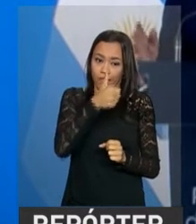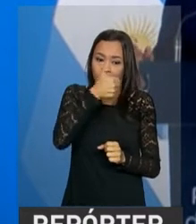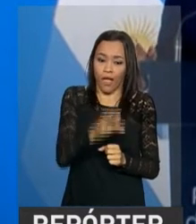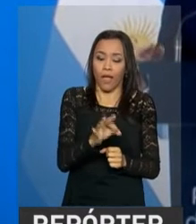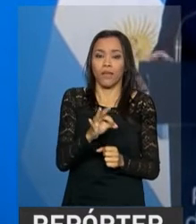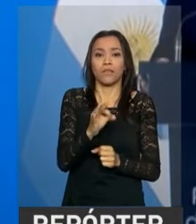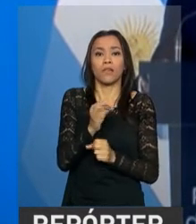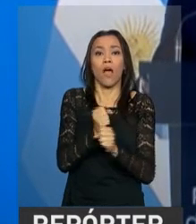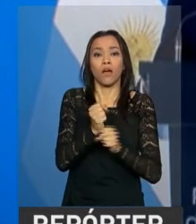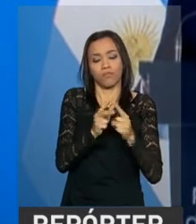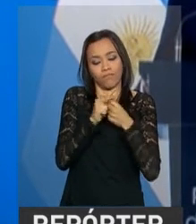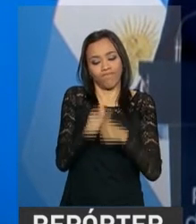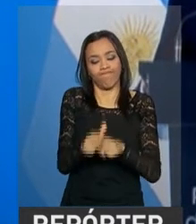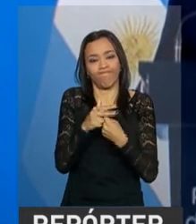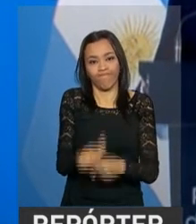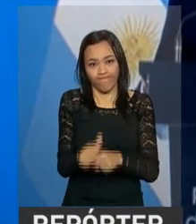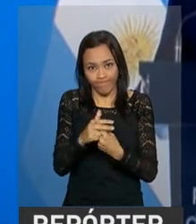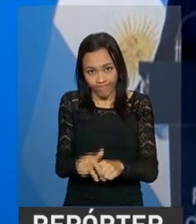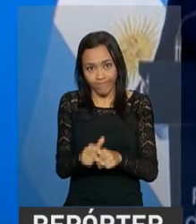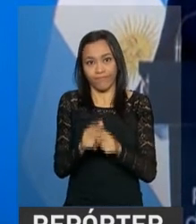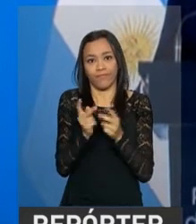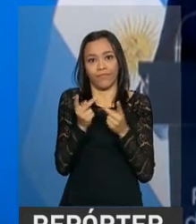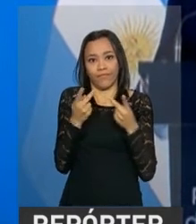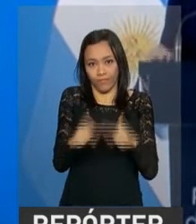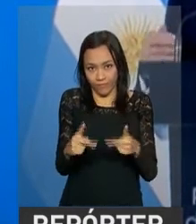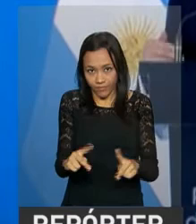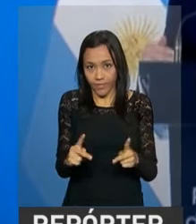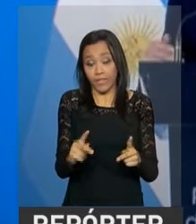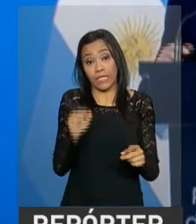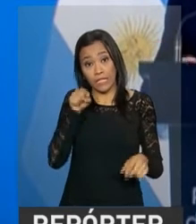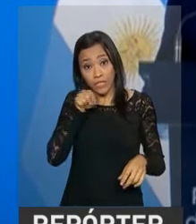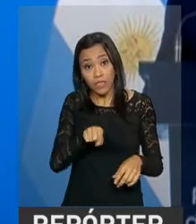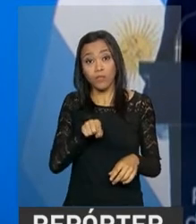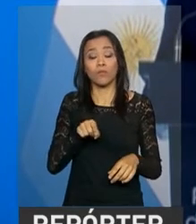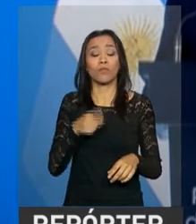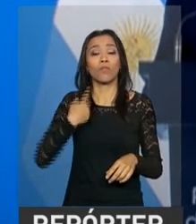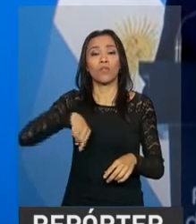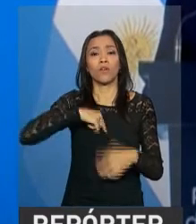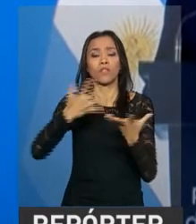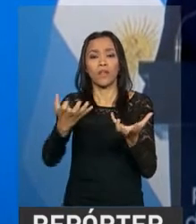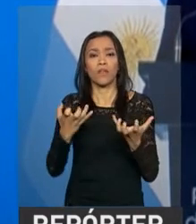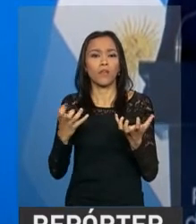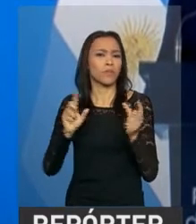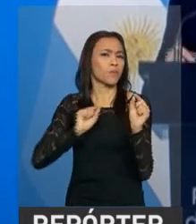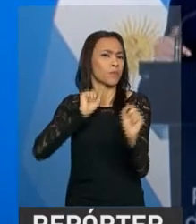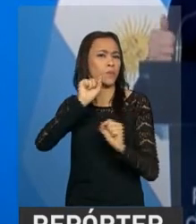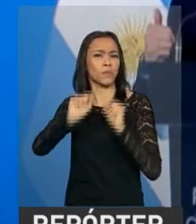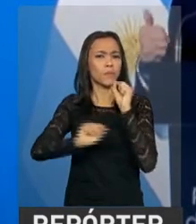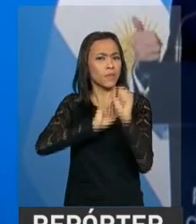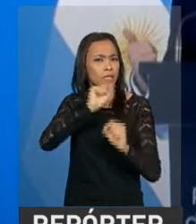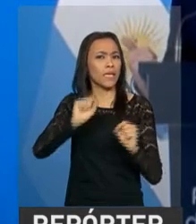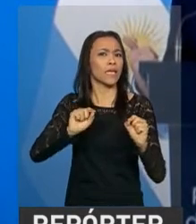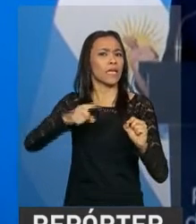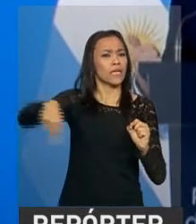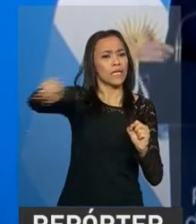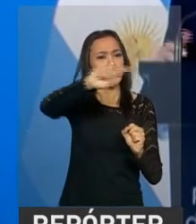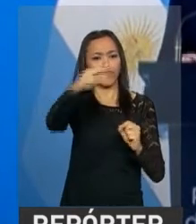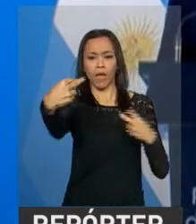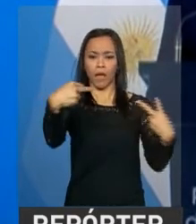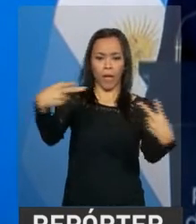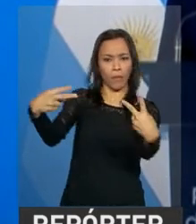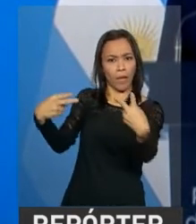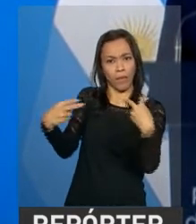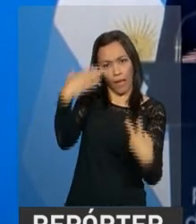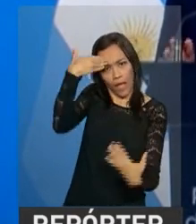no décimo ano da sua vigência. Com isto, nós queremos dar muita credibilidade